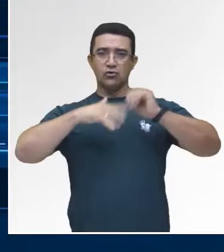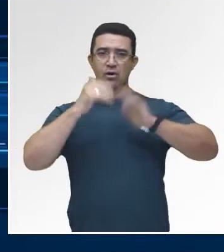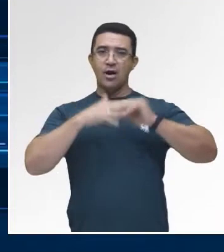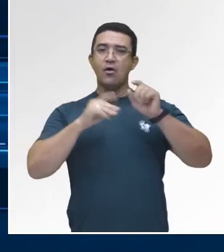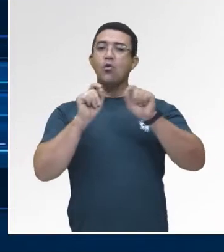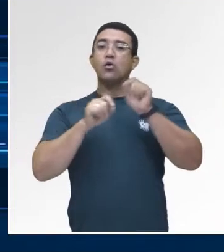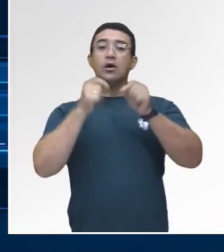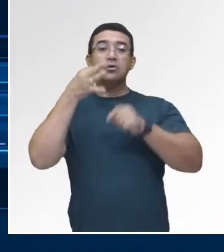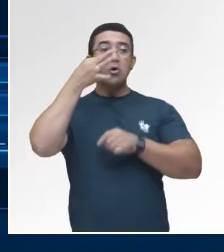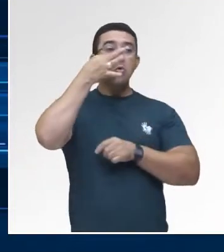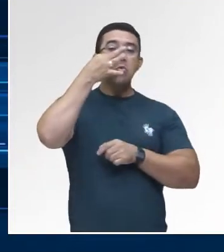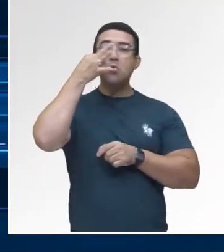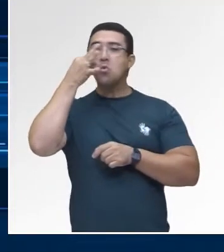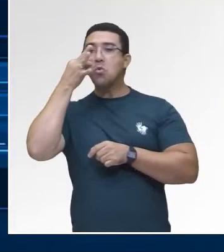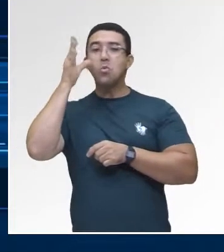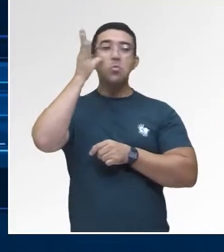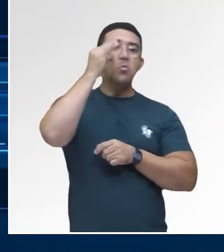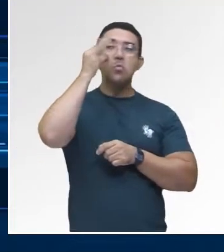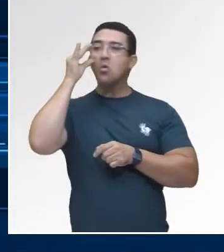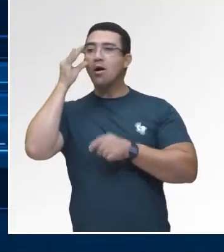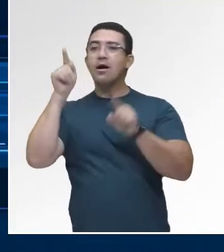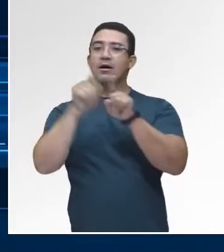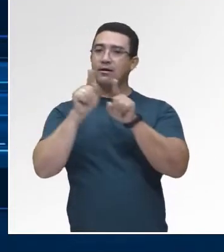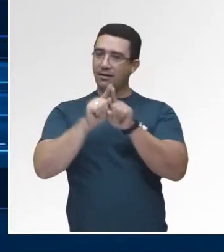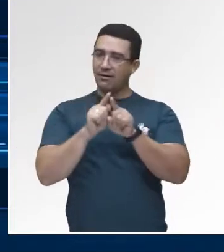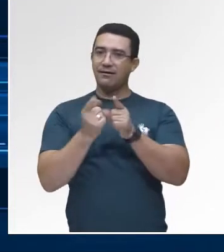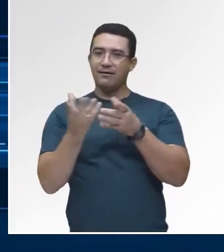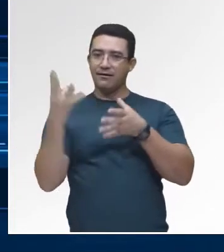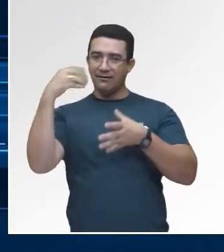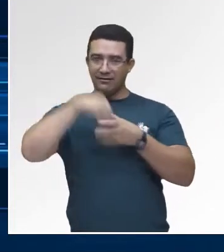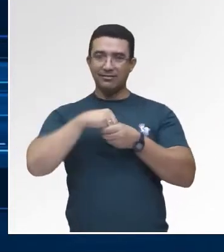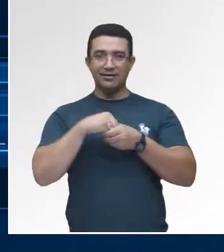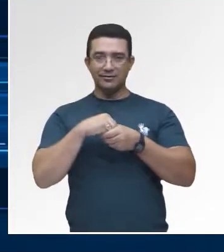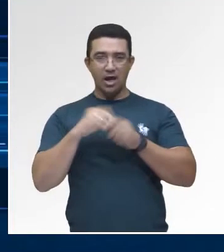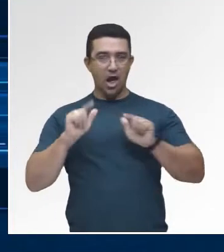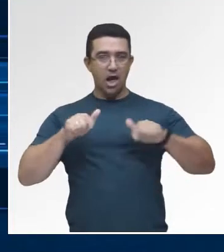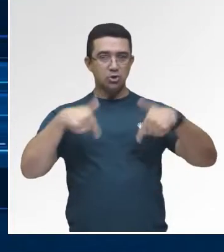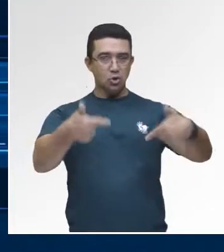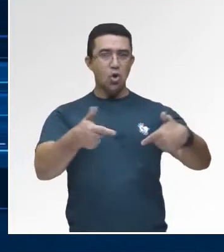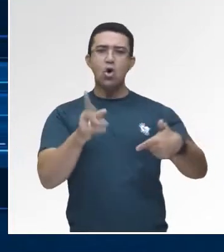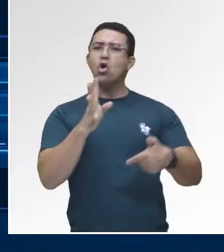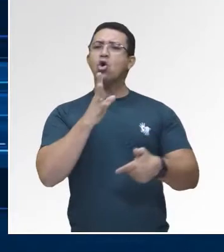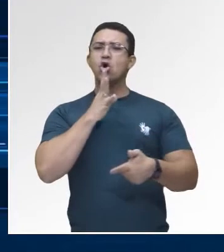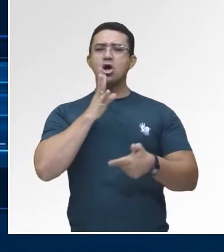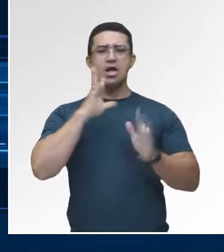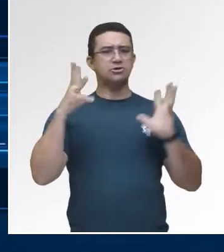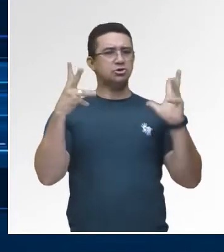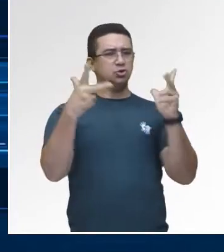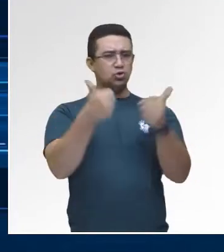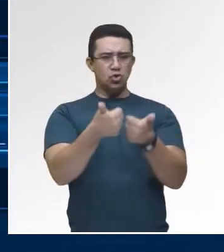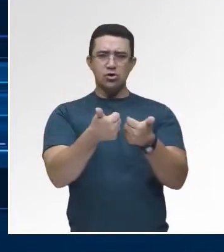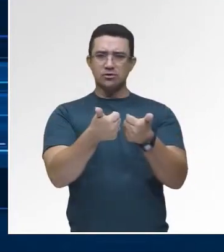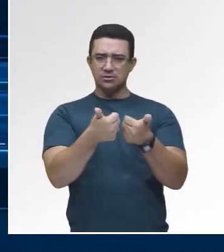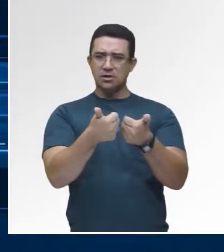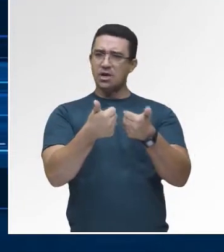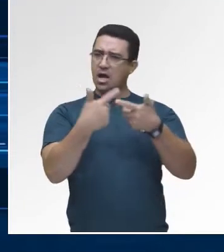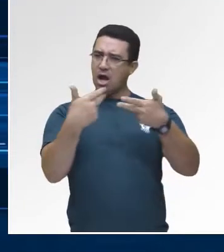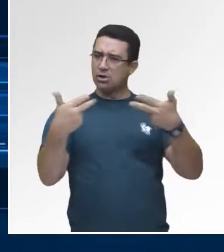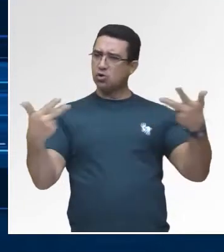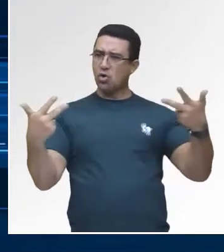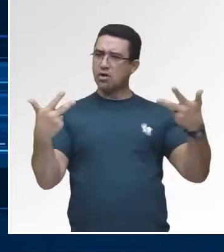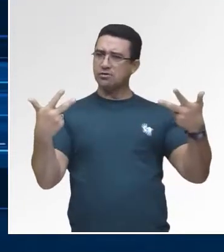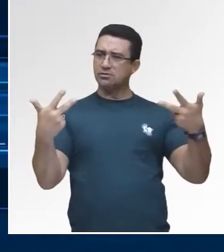terceira pessoa, sem participar das ações. Ele conhece todos os fatos e, por não participar deles, narra